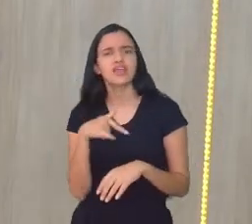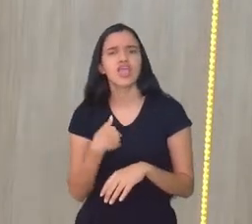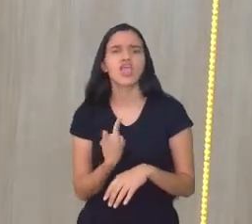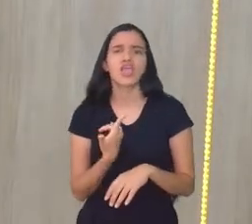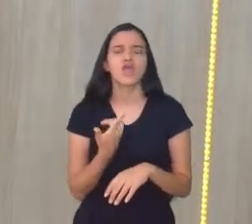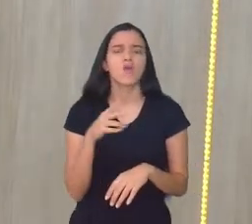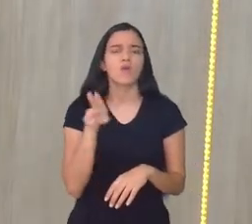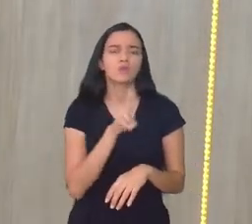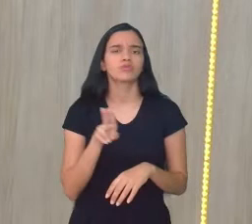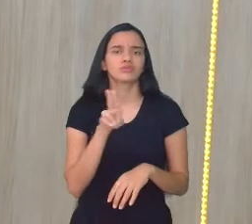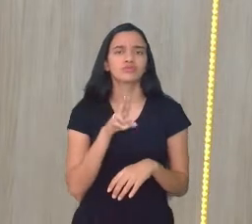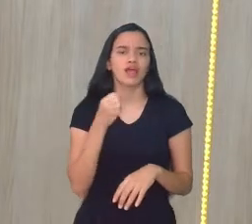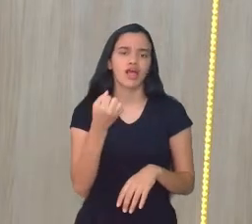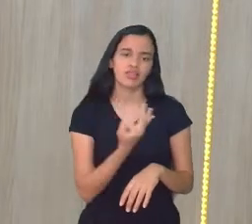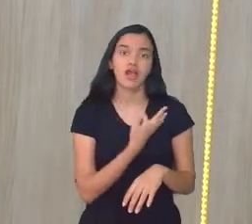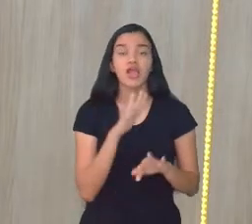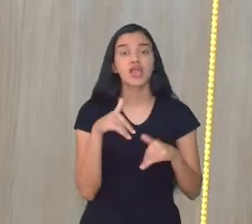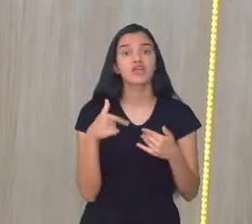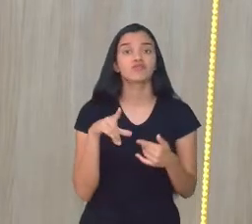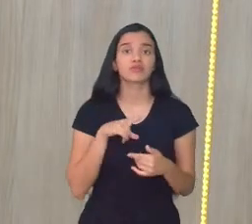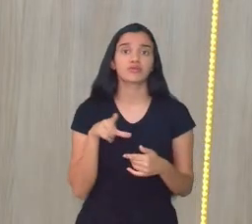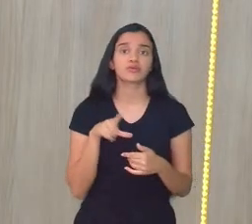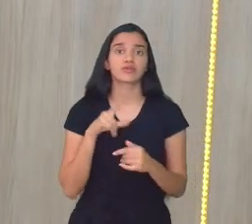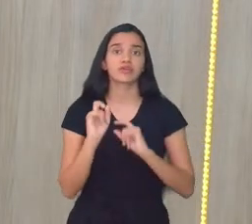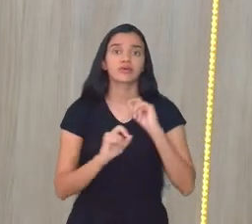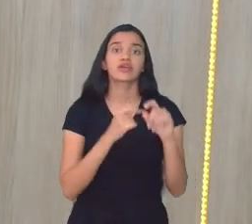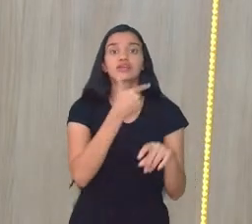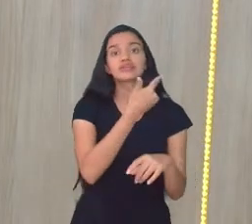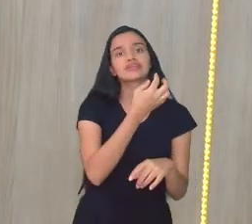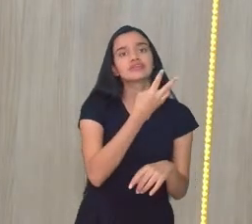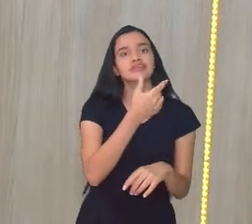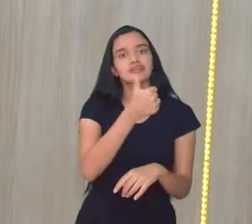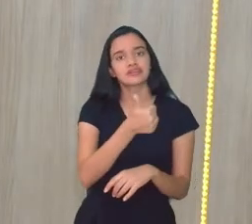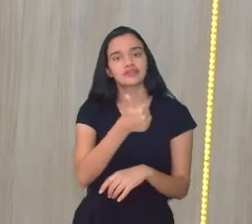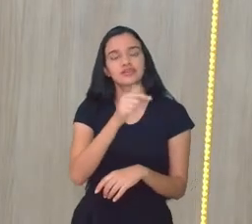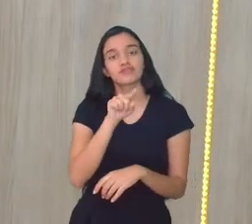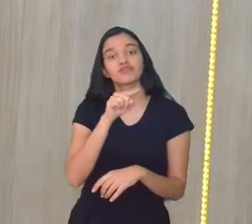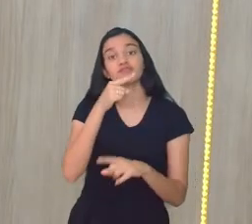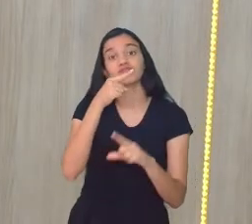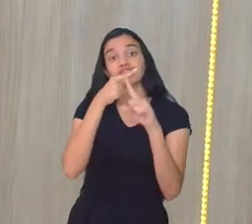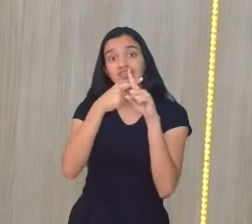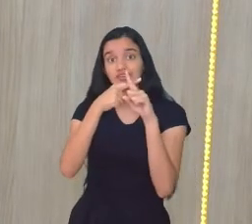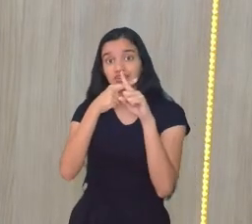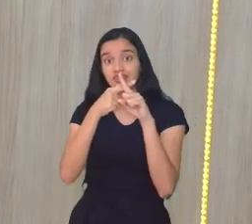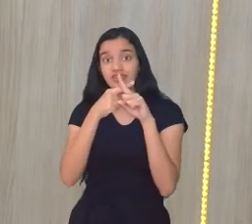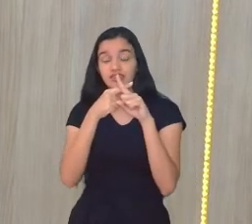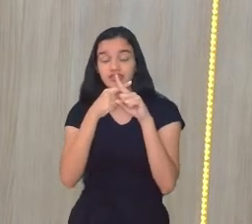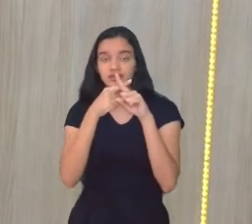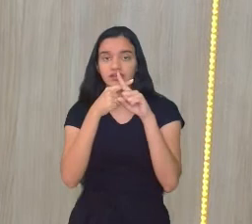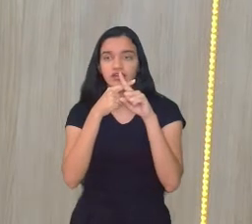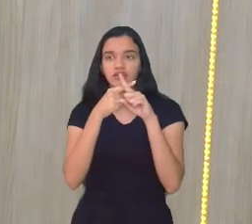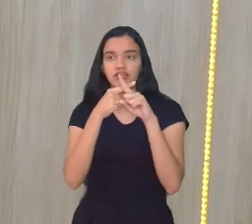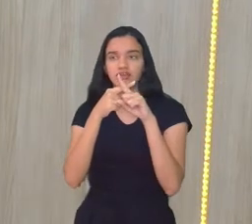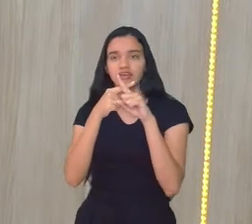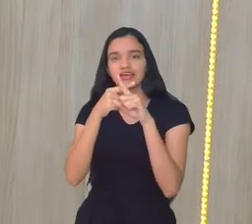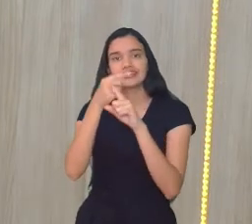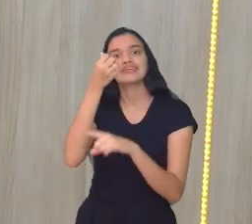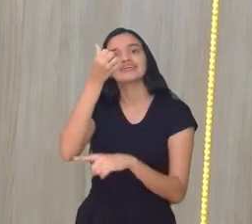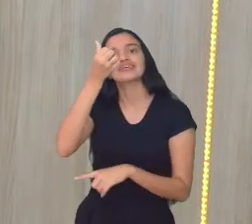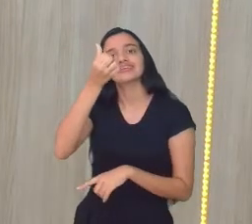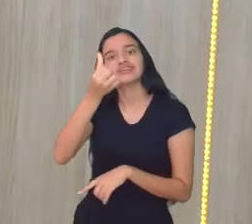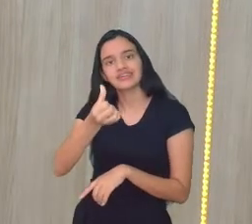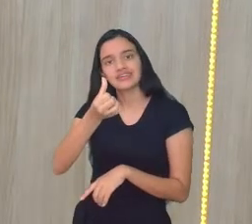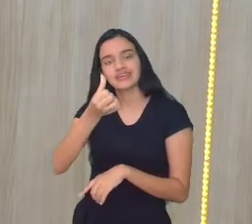a decomposição, eu vou ter 231 vezes o